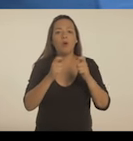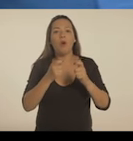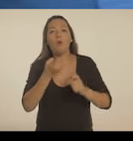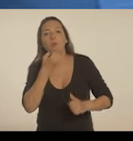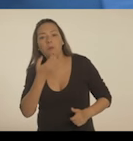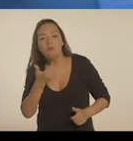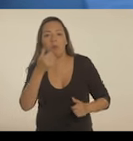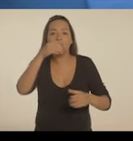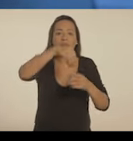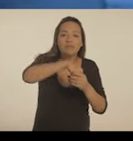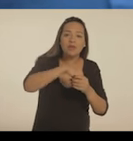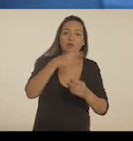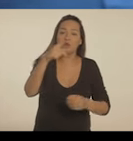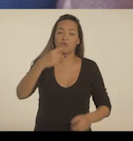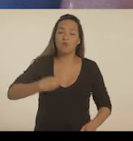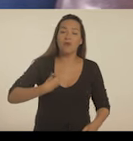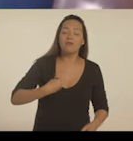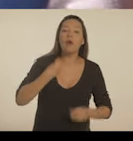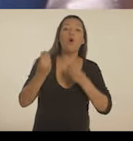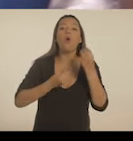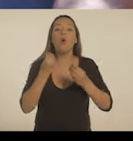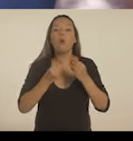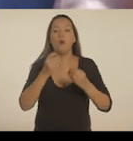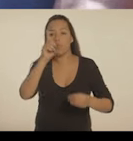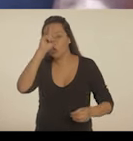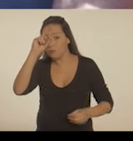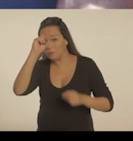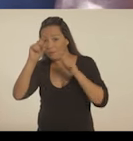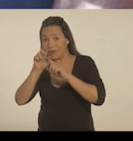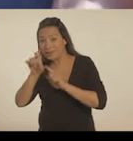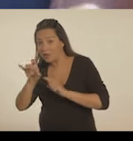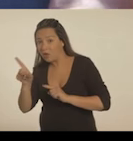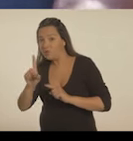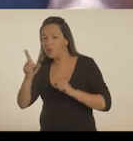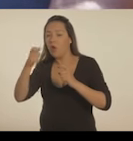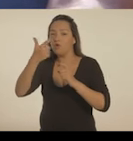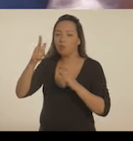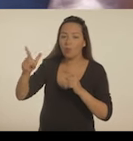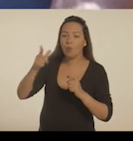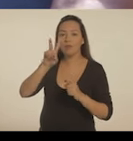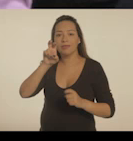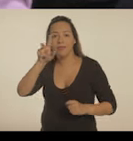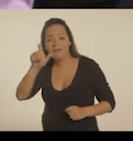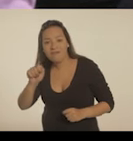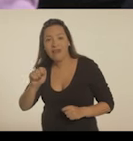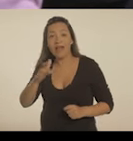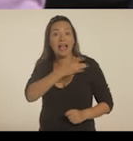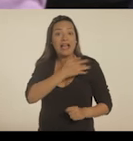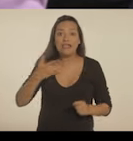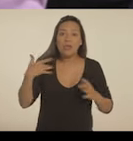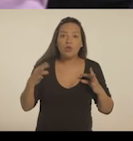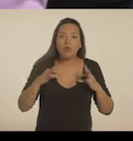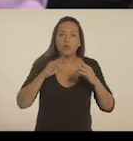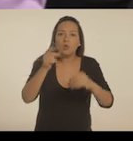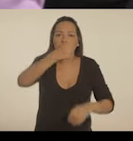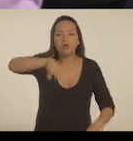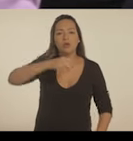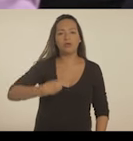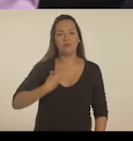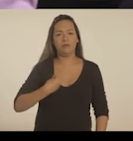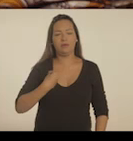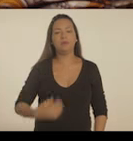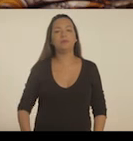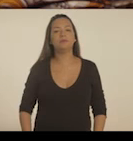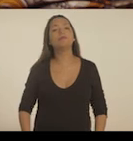você mora, a qualidade da sua moradia, tudo isso é saúde. A saúde não é só o hospital que tem ou que não tem vaga, que consegue ou não atender. A saúde é a